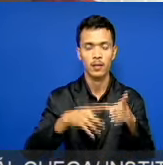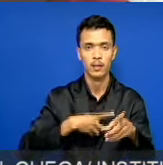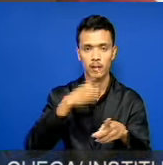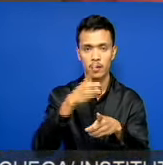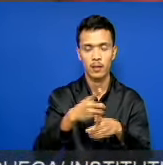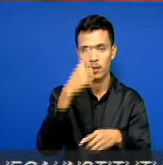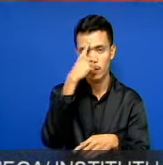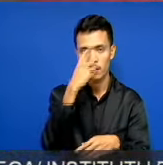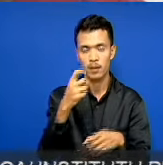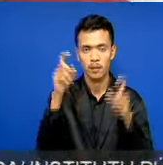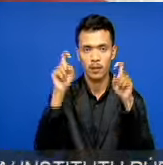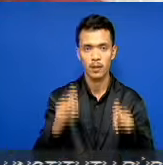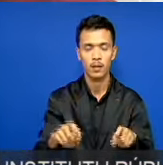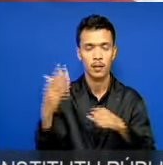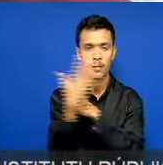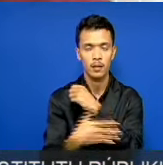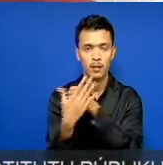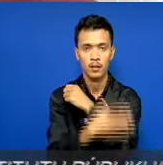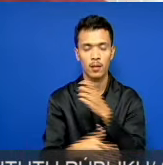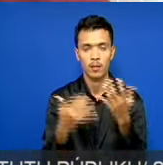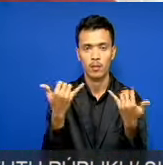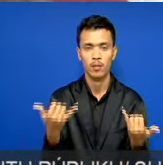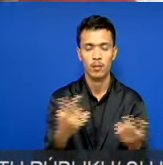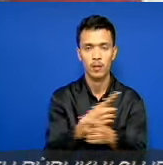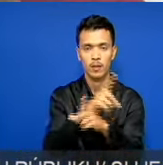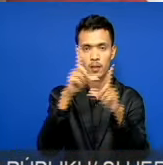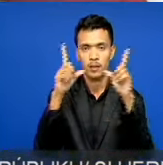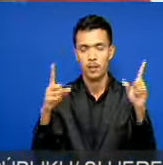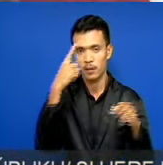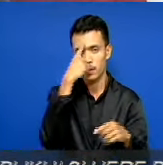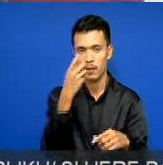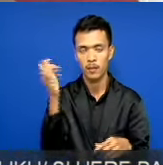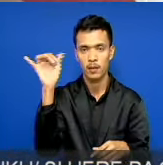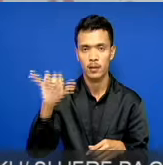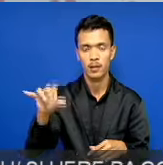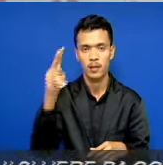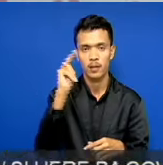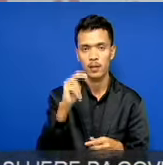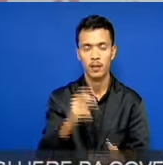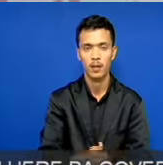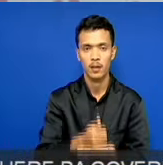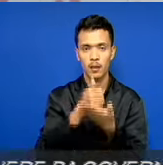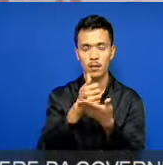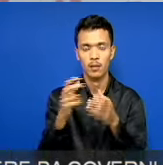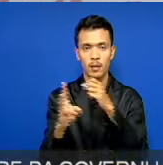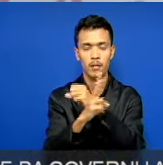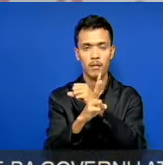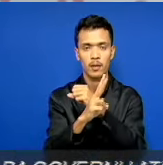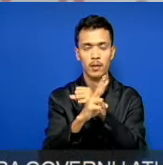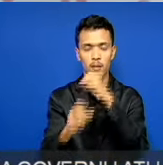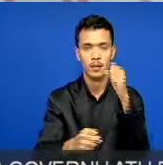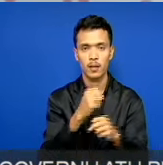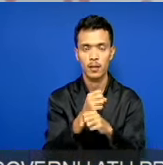duni, país irané, ou em liberta, também será a contribuição. Vítima torturação